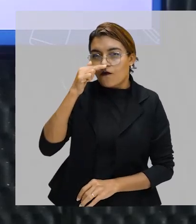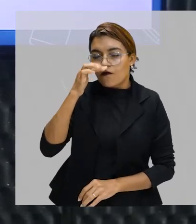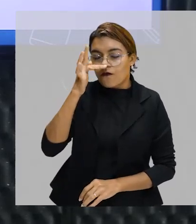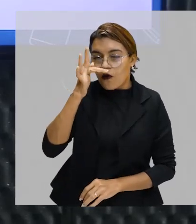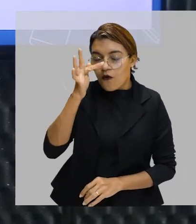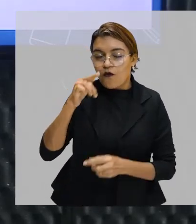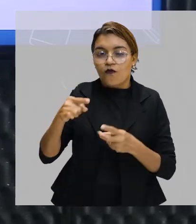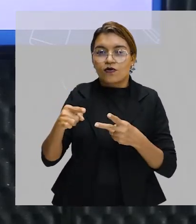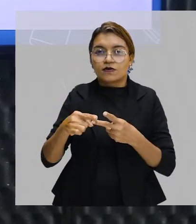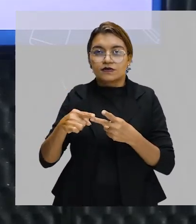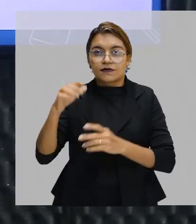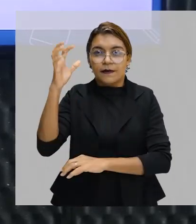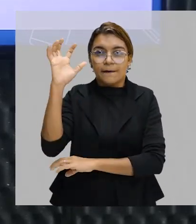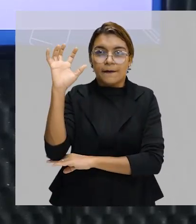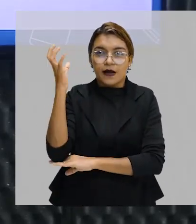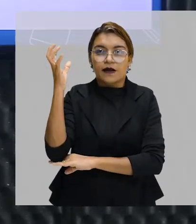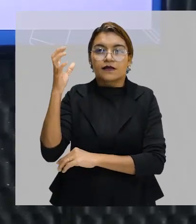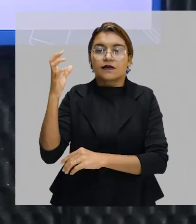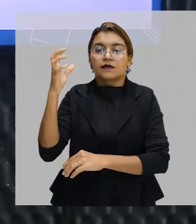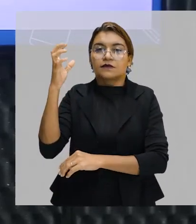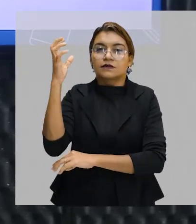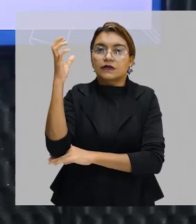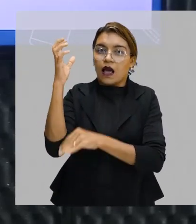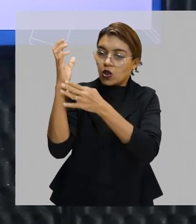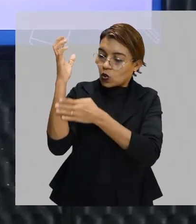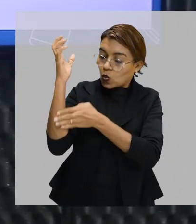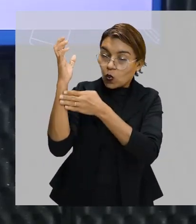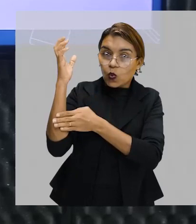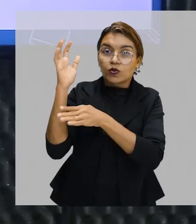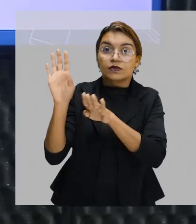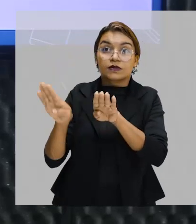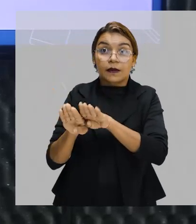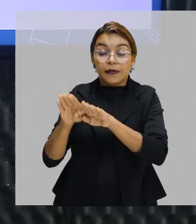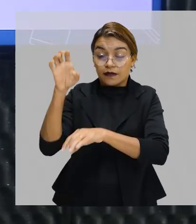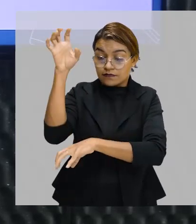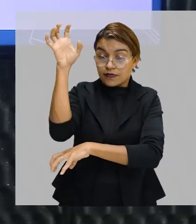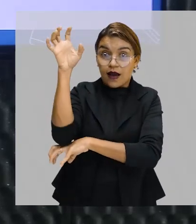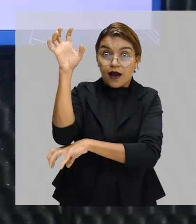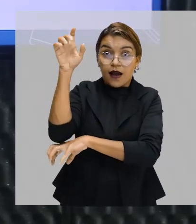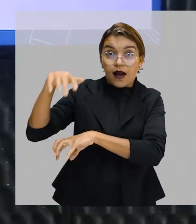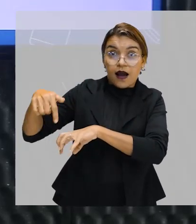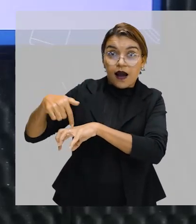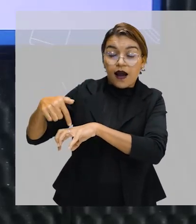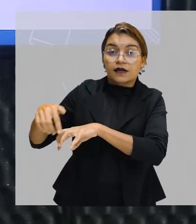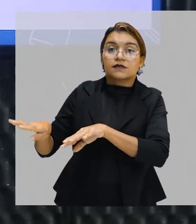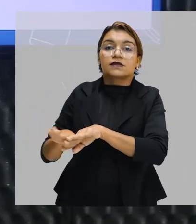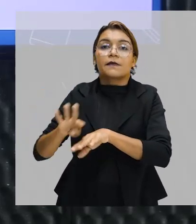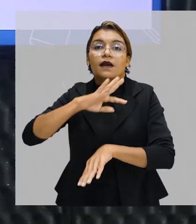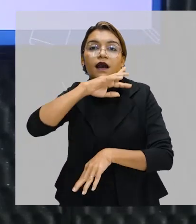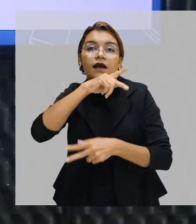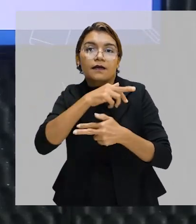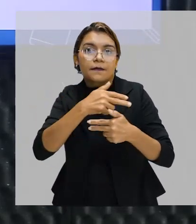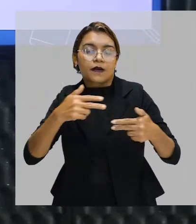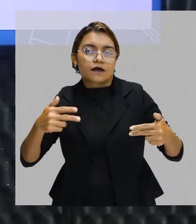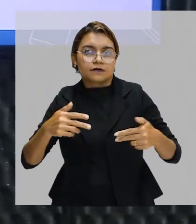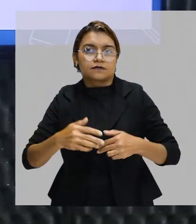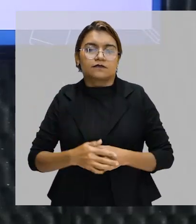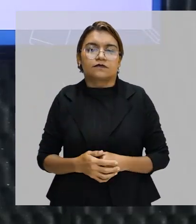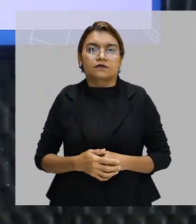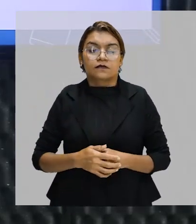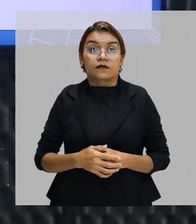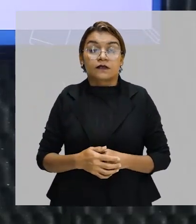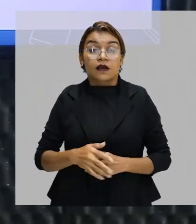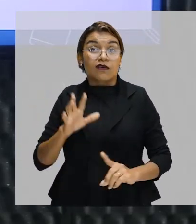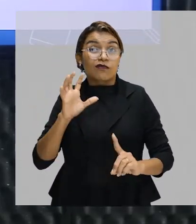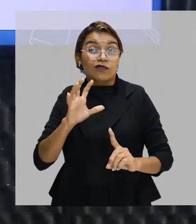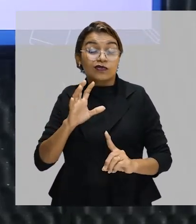plantas, troncos, raízes e de animais selvagens, o que levou alguns desses a quase serem